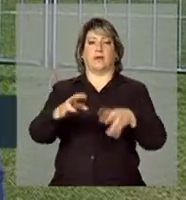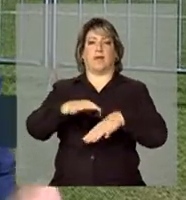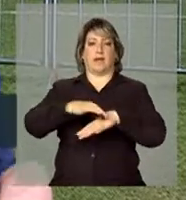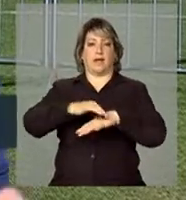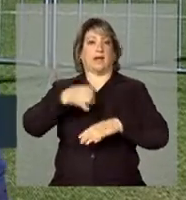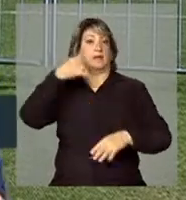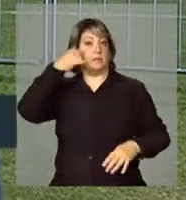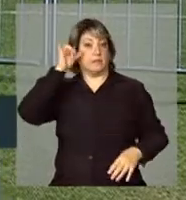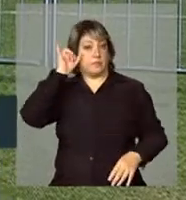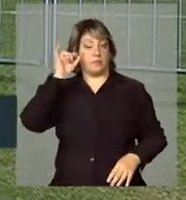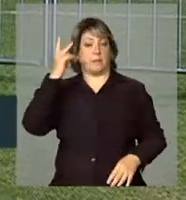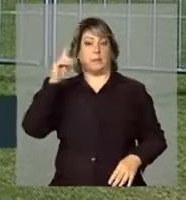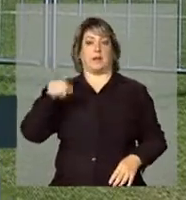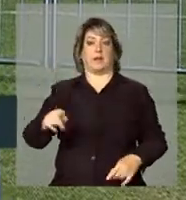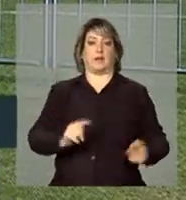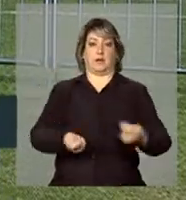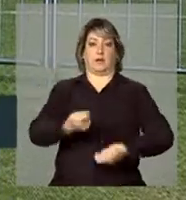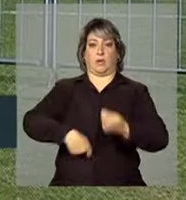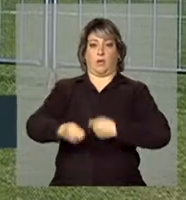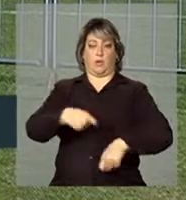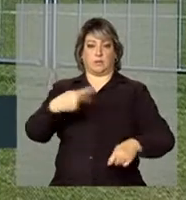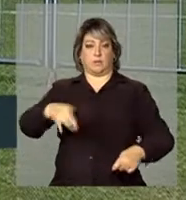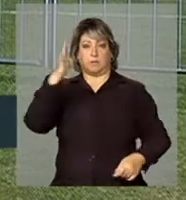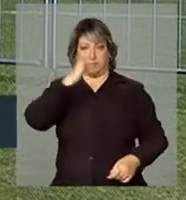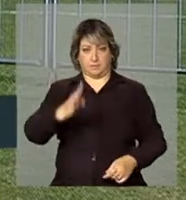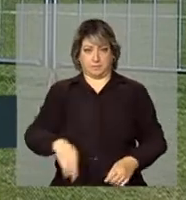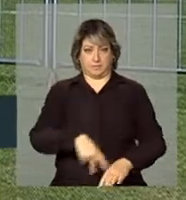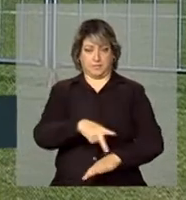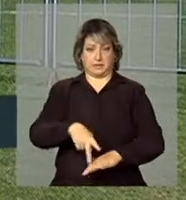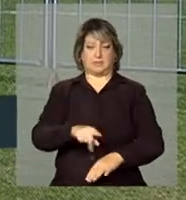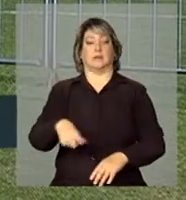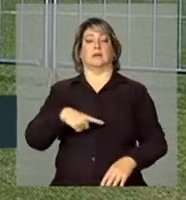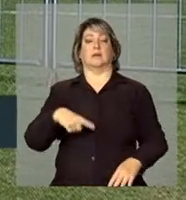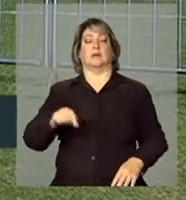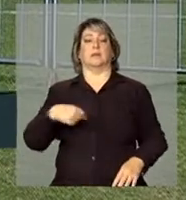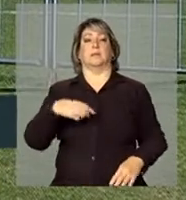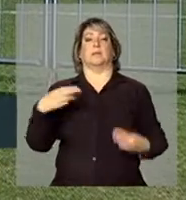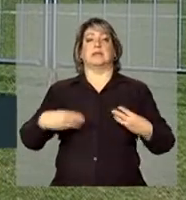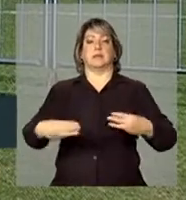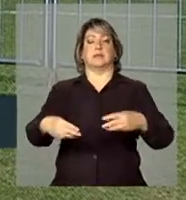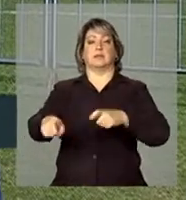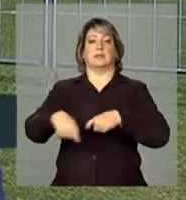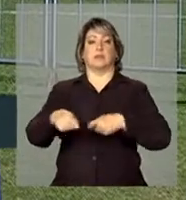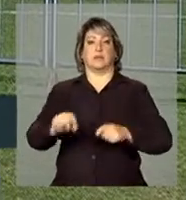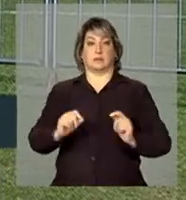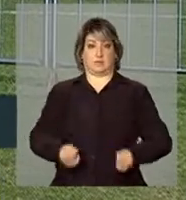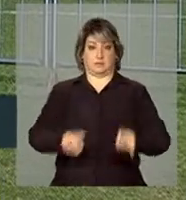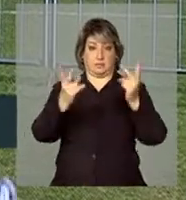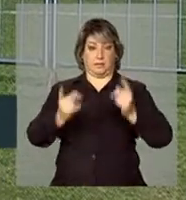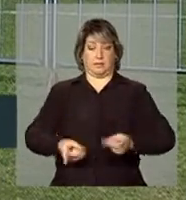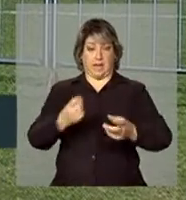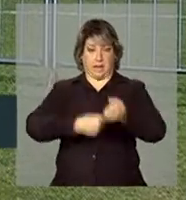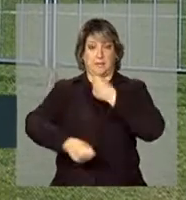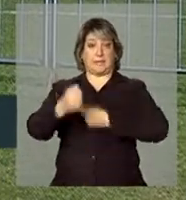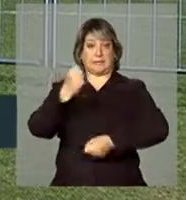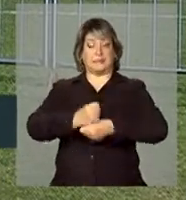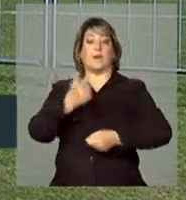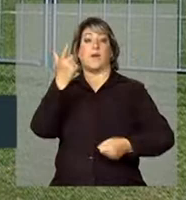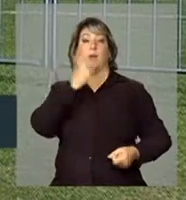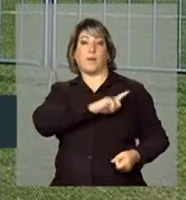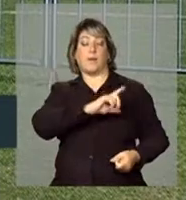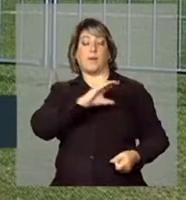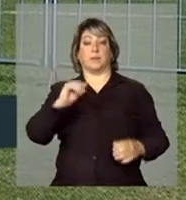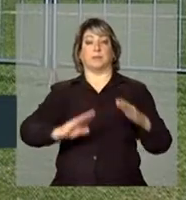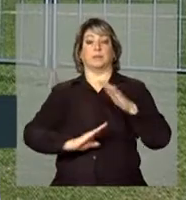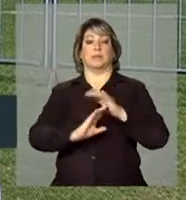bovina para a economia do país. Segundo dados do Ministério da Agricultura, a exportação atingiu no ano passado a marca recorde de